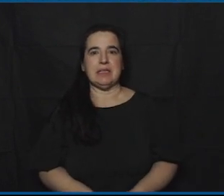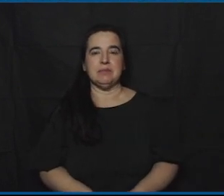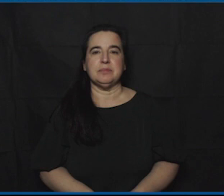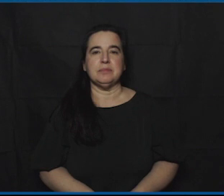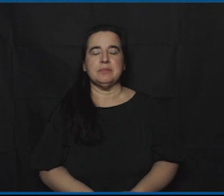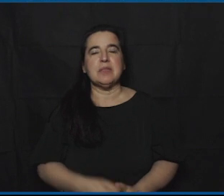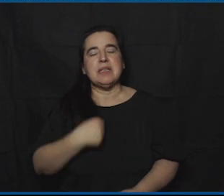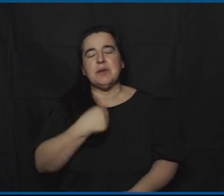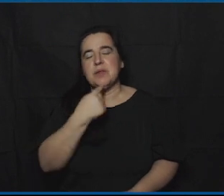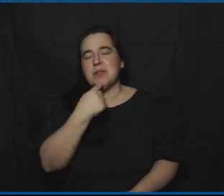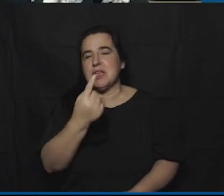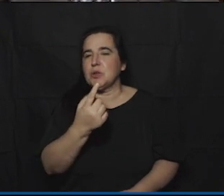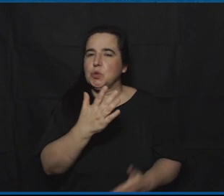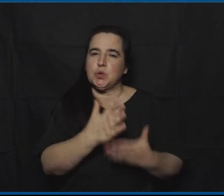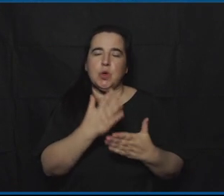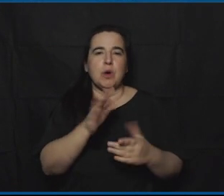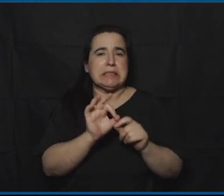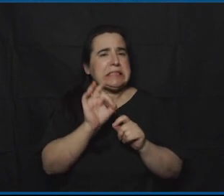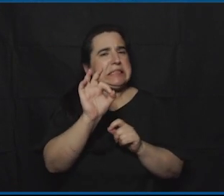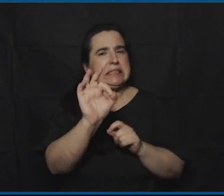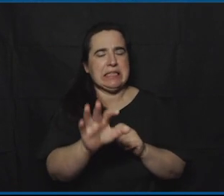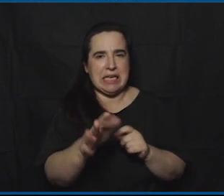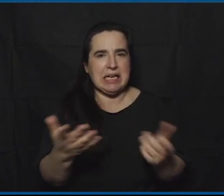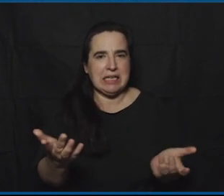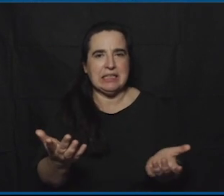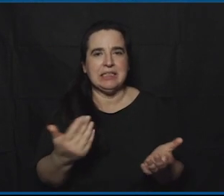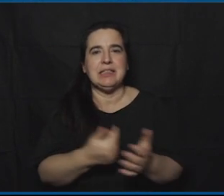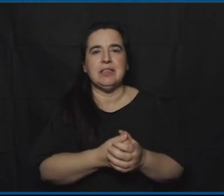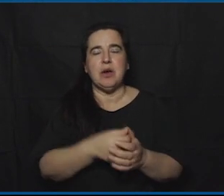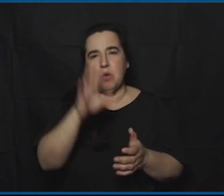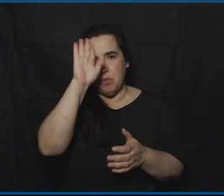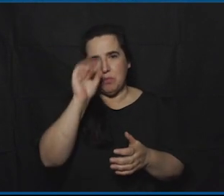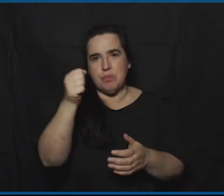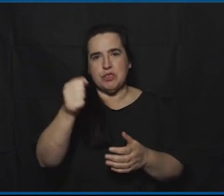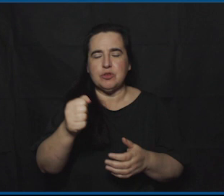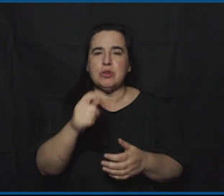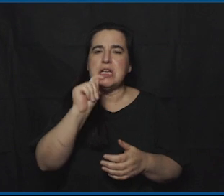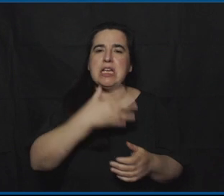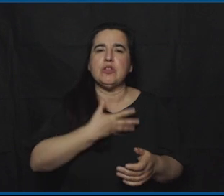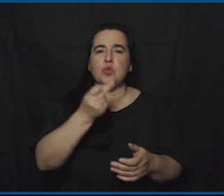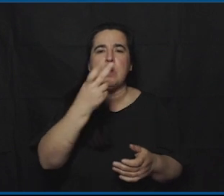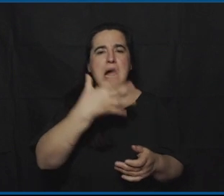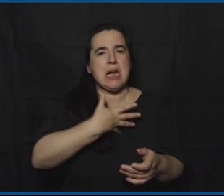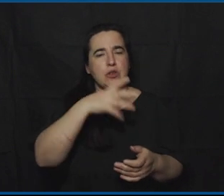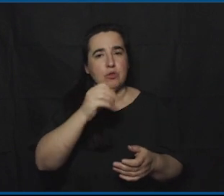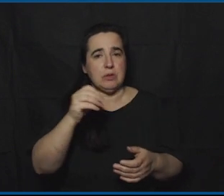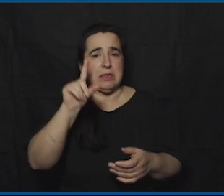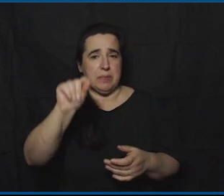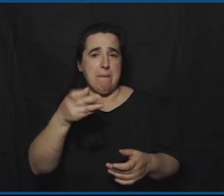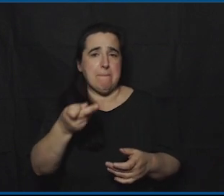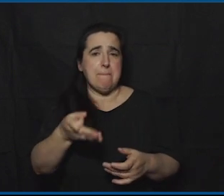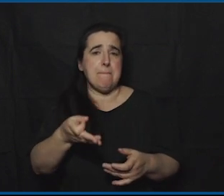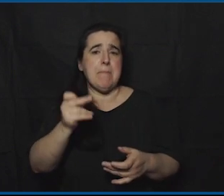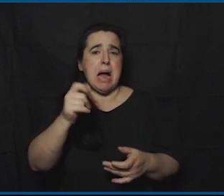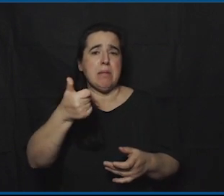Eu diria apenas, adicionando àquilo que o pastor Eduardo e que o Pablo disseram, uma questão